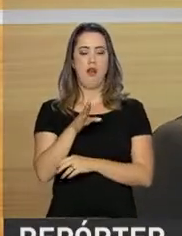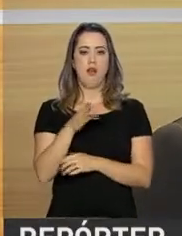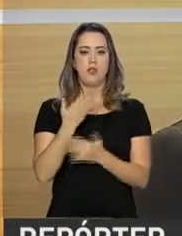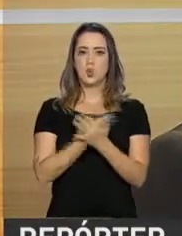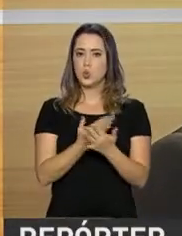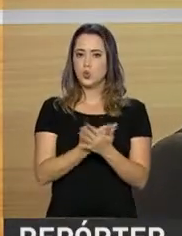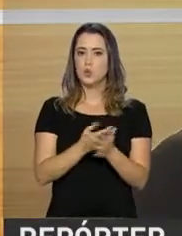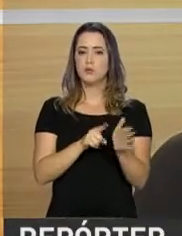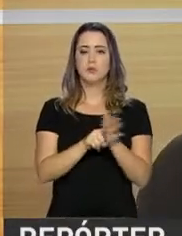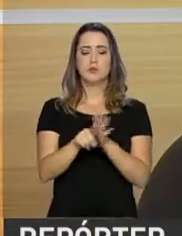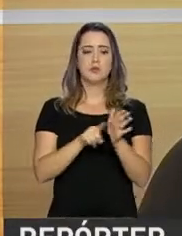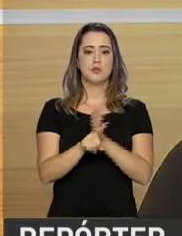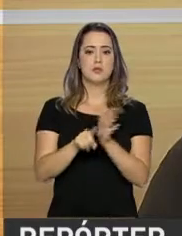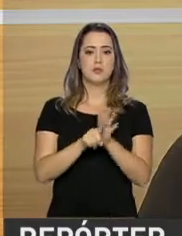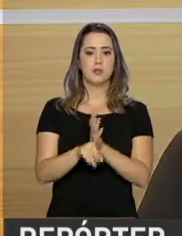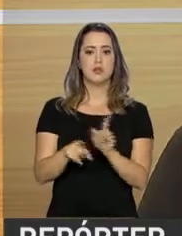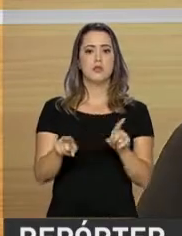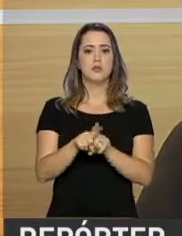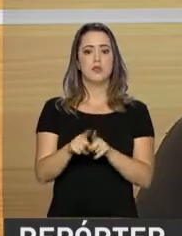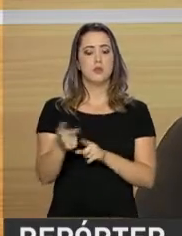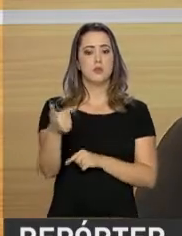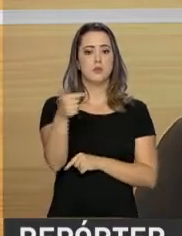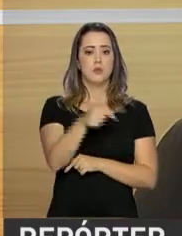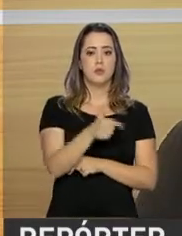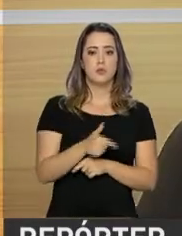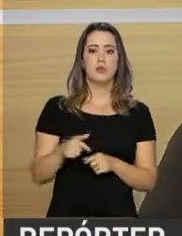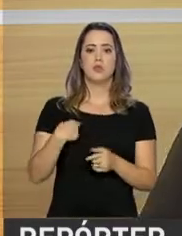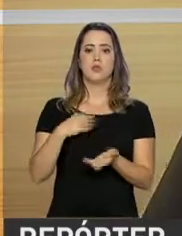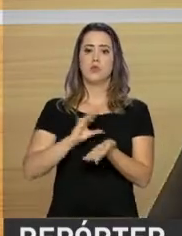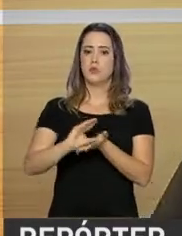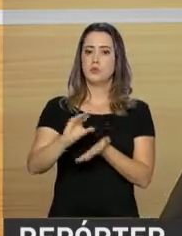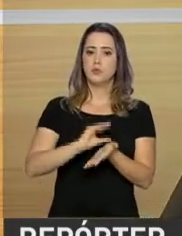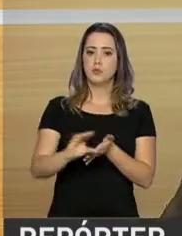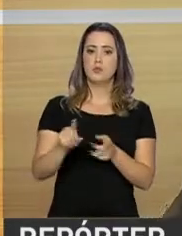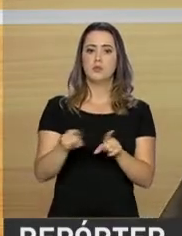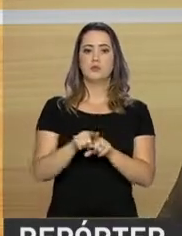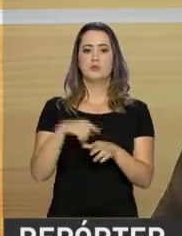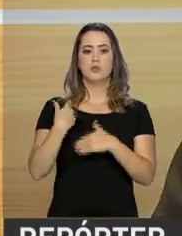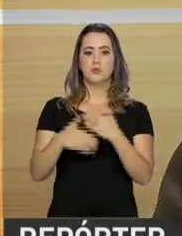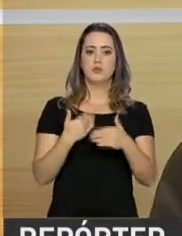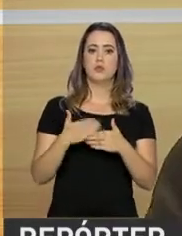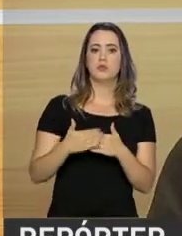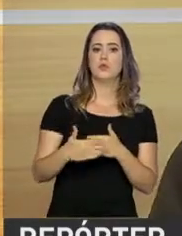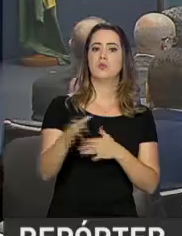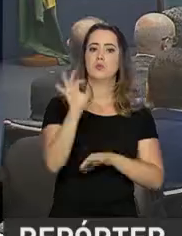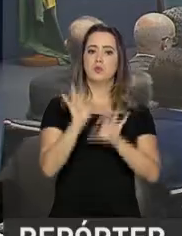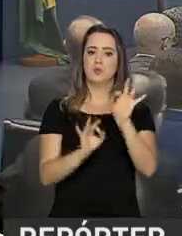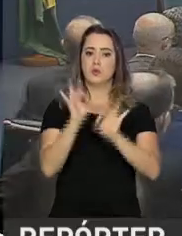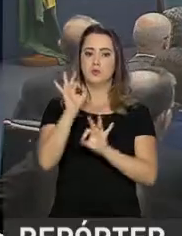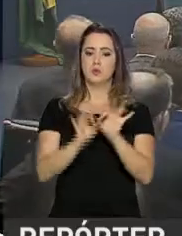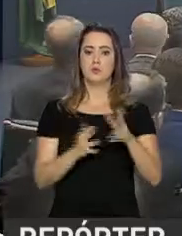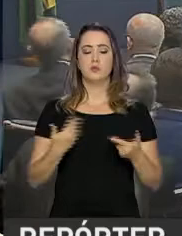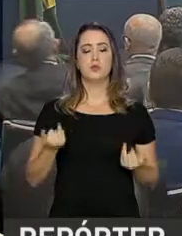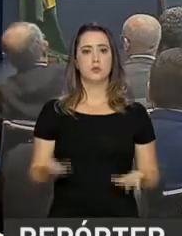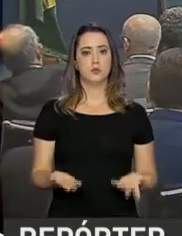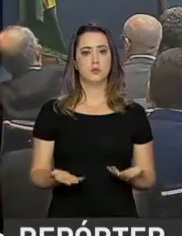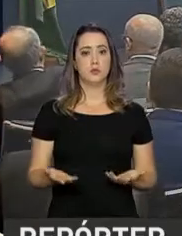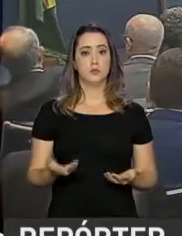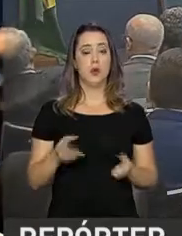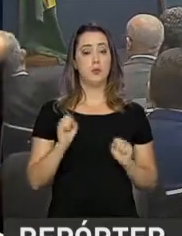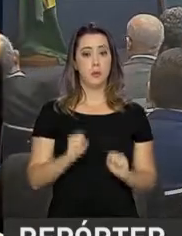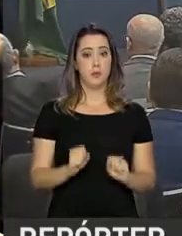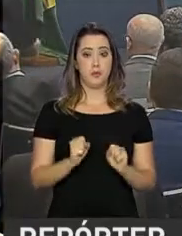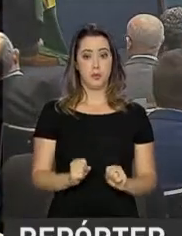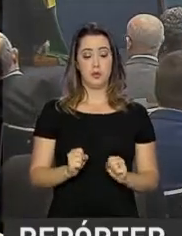aproveitar o conhecimento de outros países com um investimento com cadência com planejamento e para se tornar autosuficiente